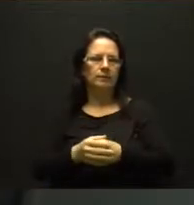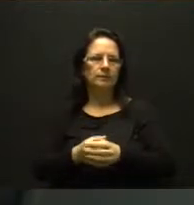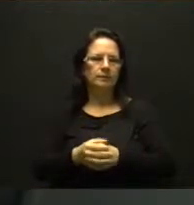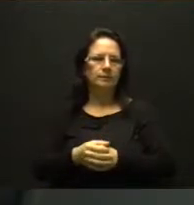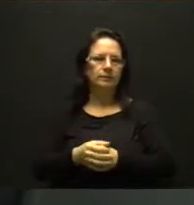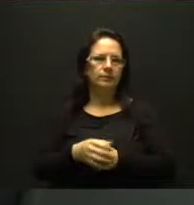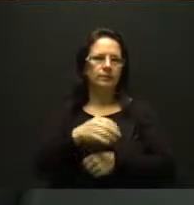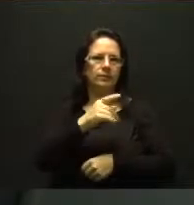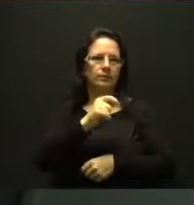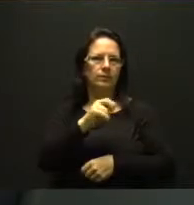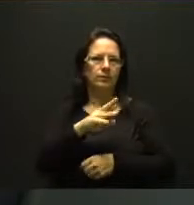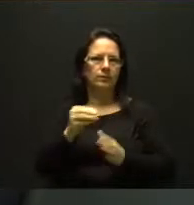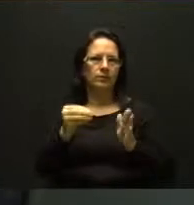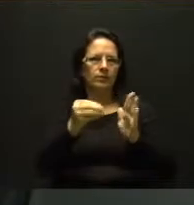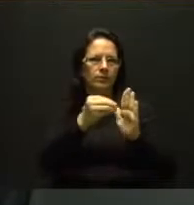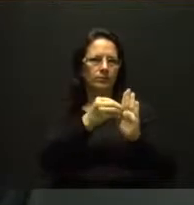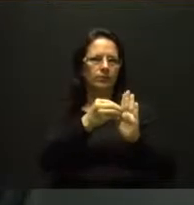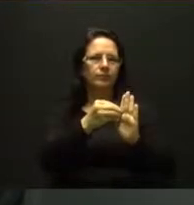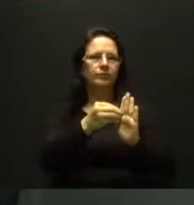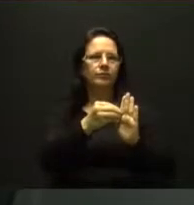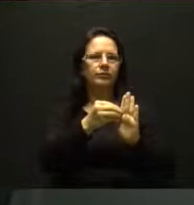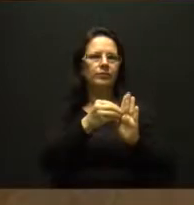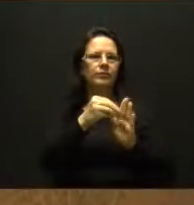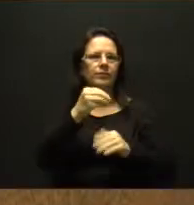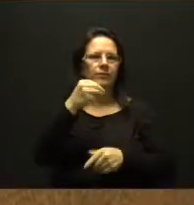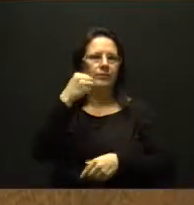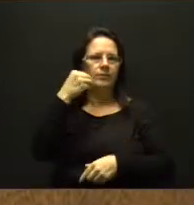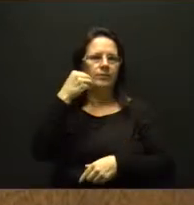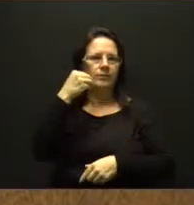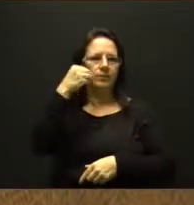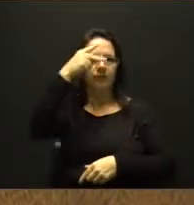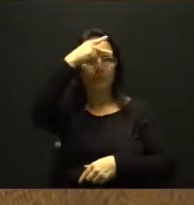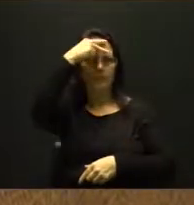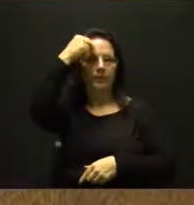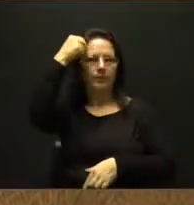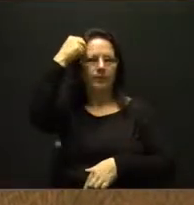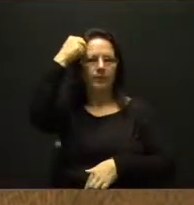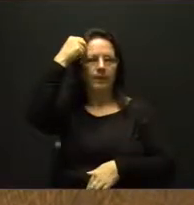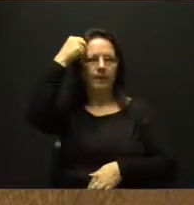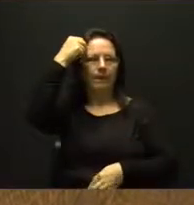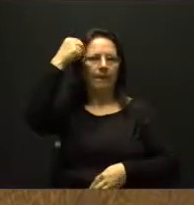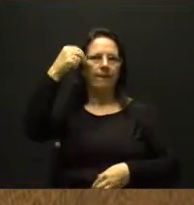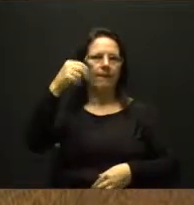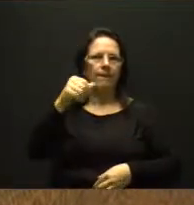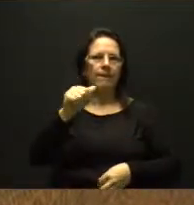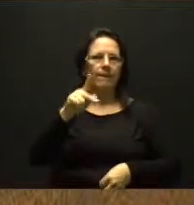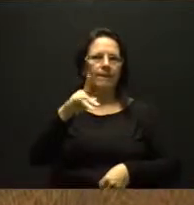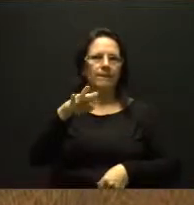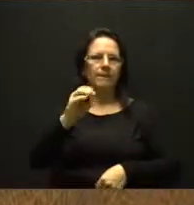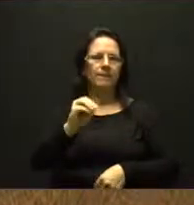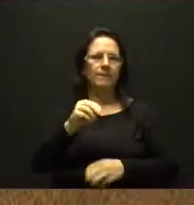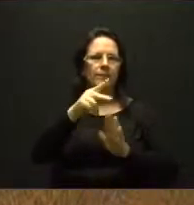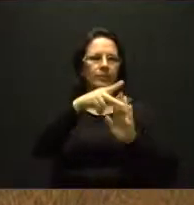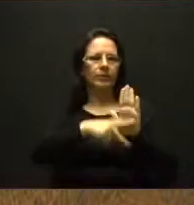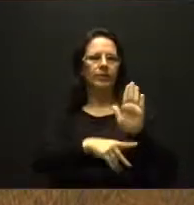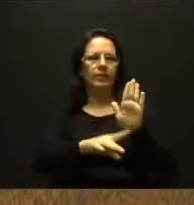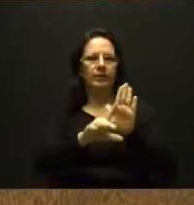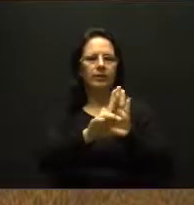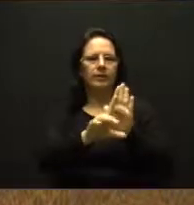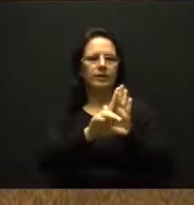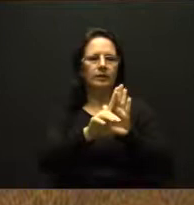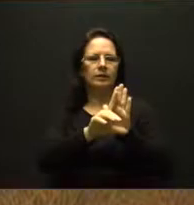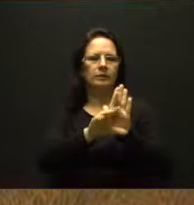parecer em conjunto é de autoria do excelentíssimo senhor prefeito municipal projeto de lei que